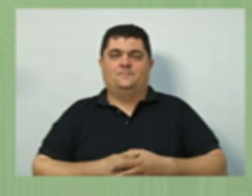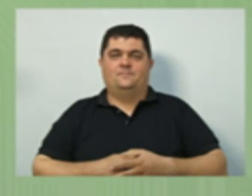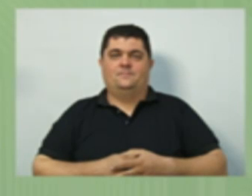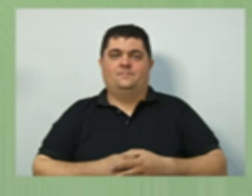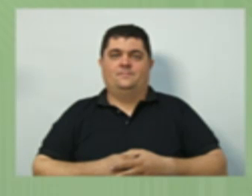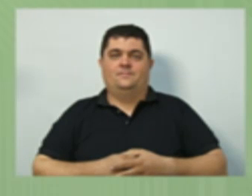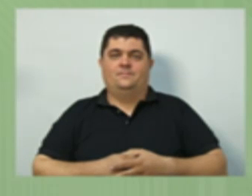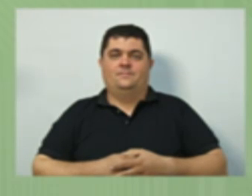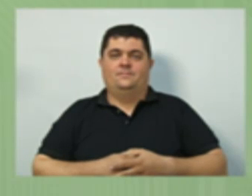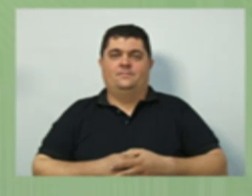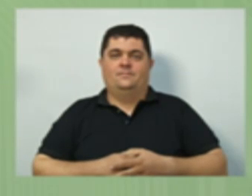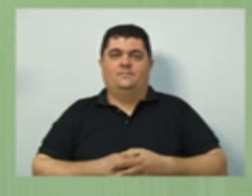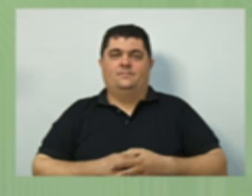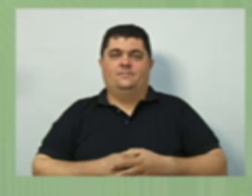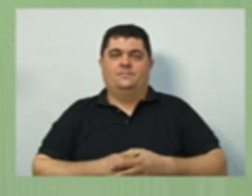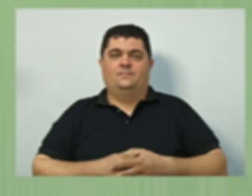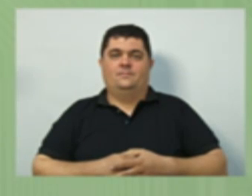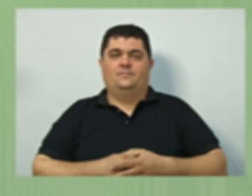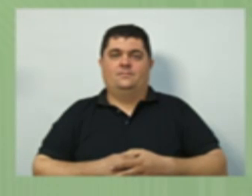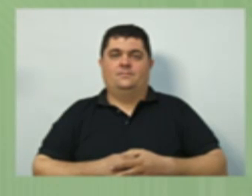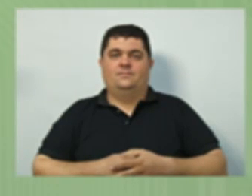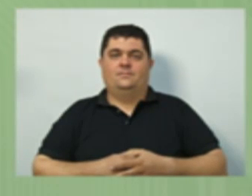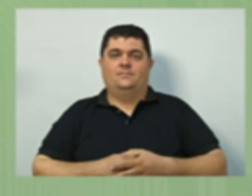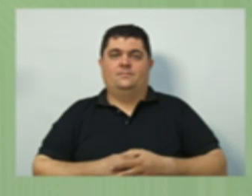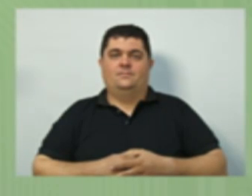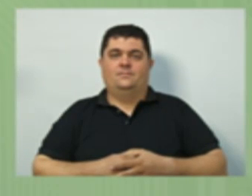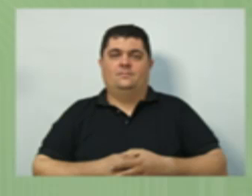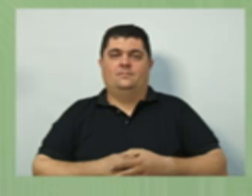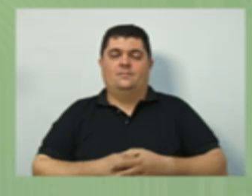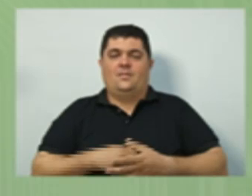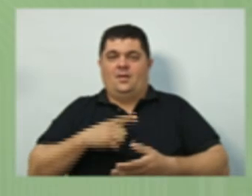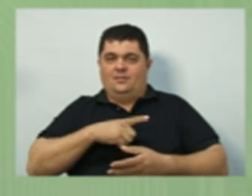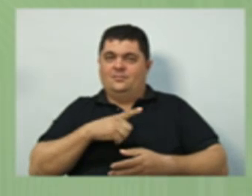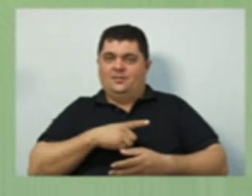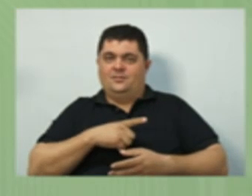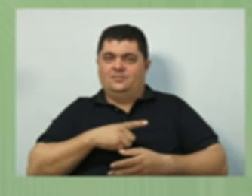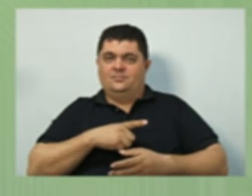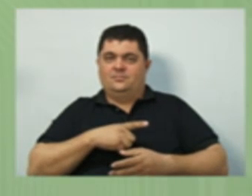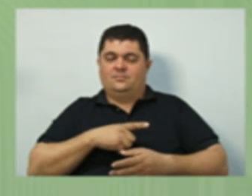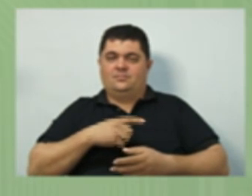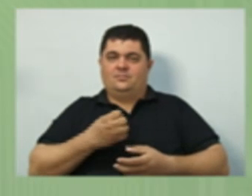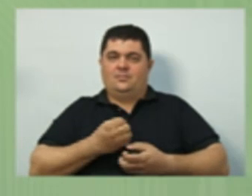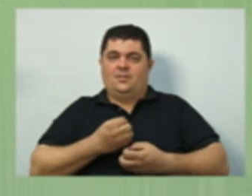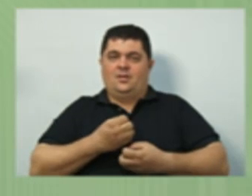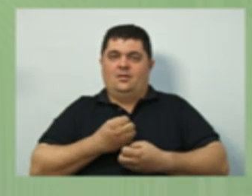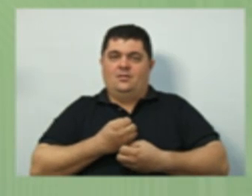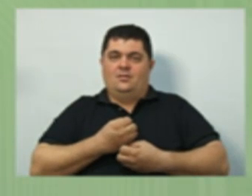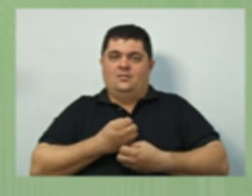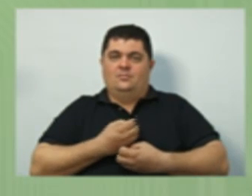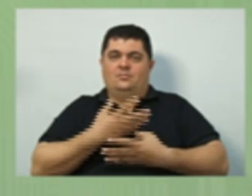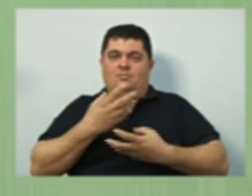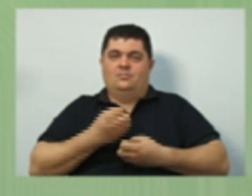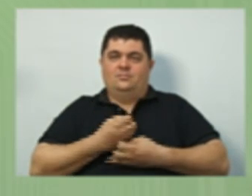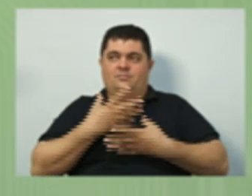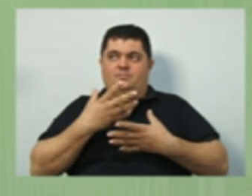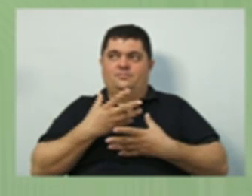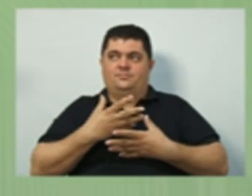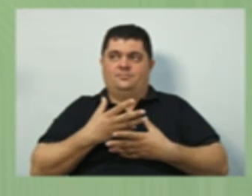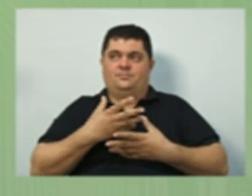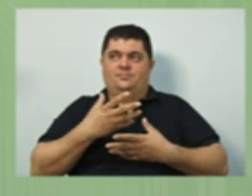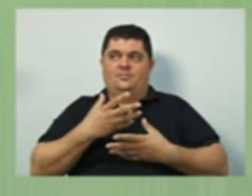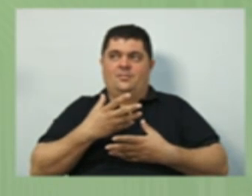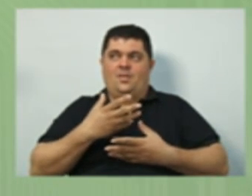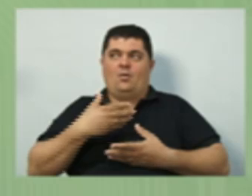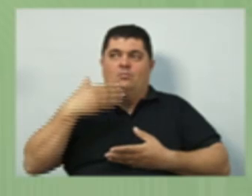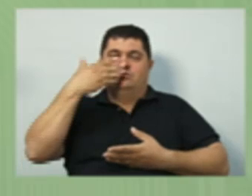Questão 2. Nós temos aí uma expressão, um poema chamado O Açúcar, Enem